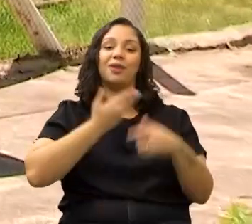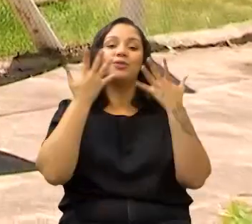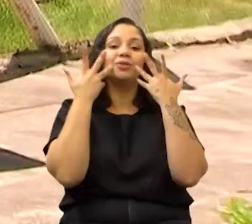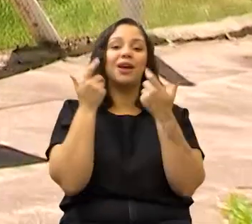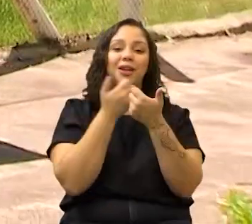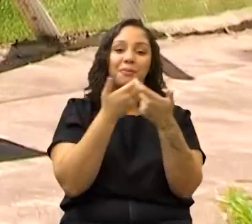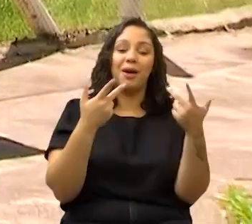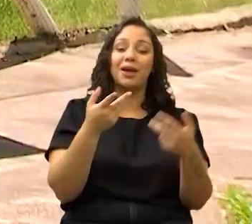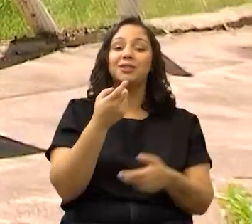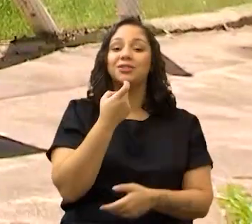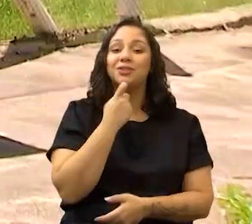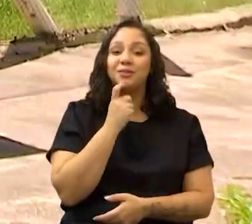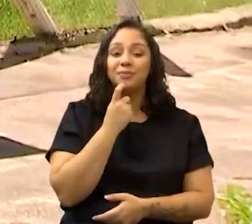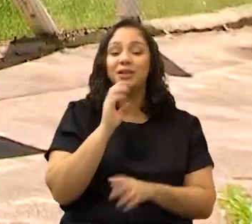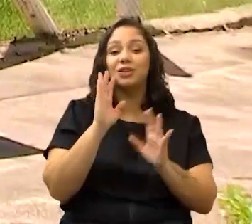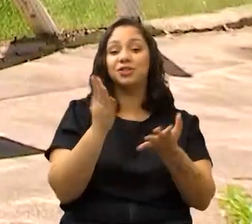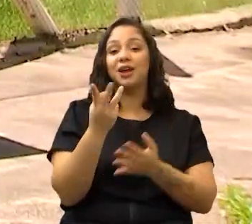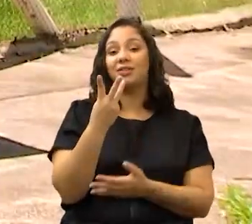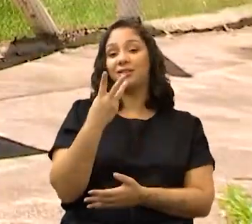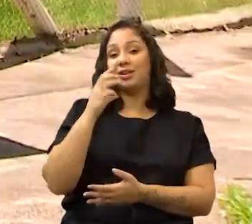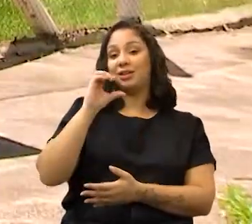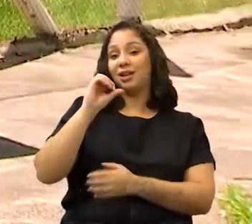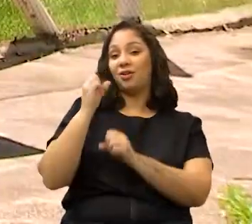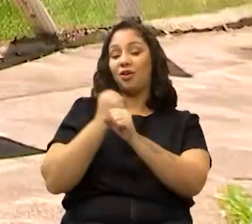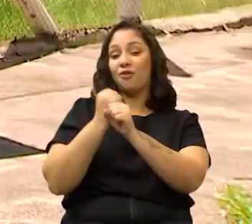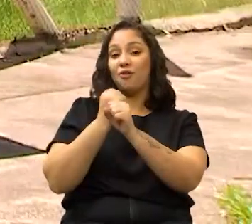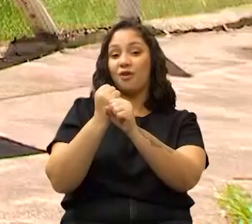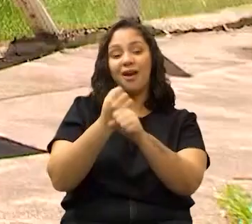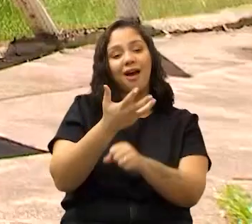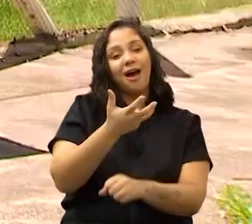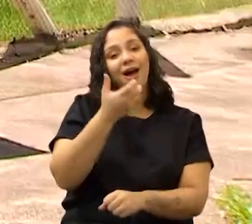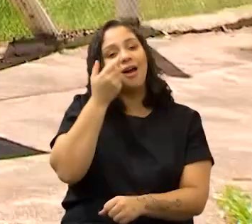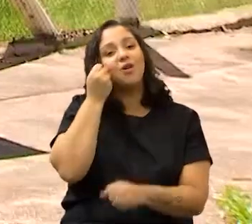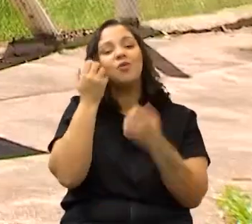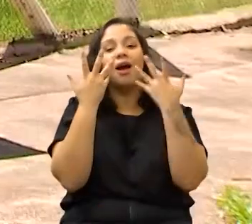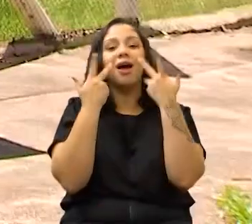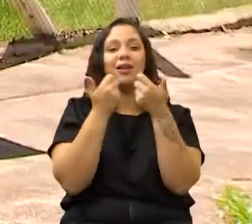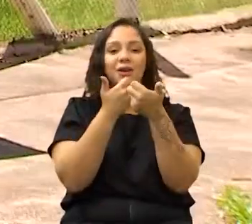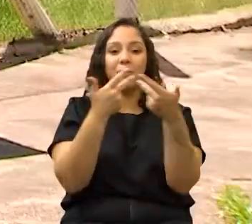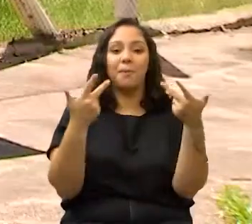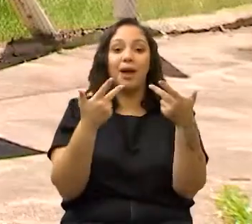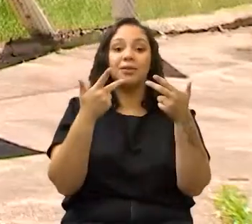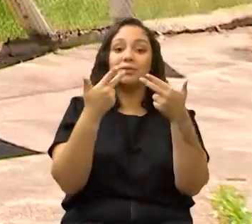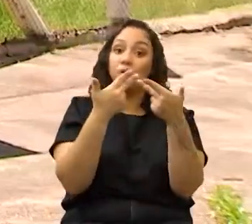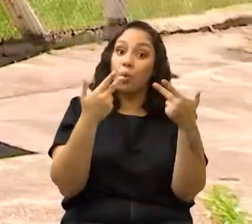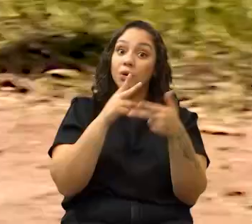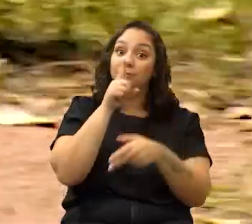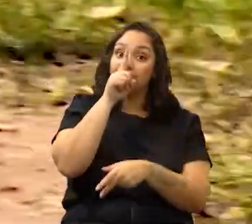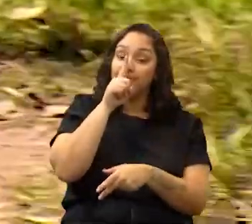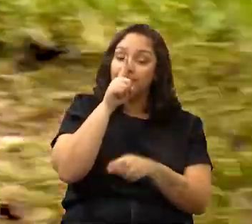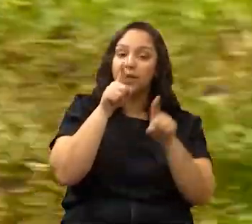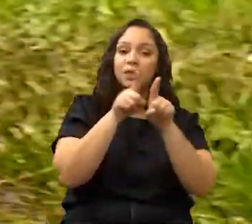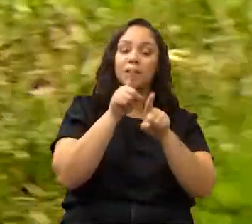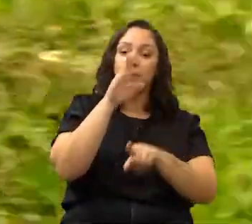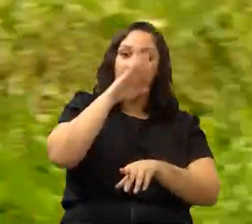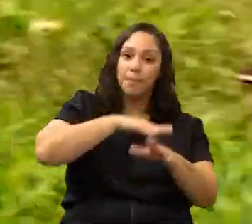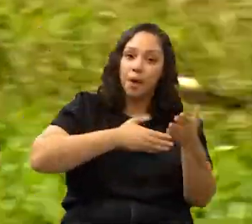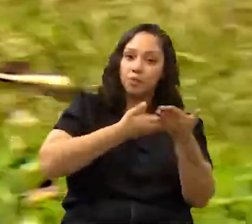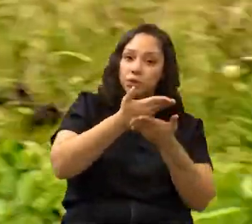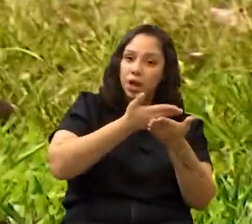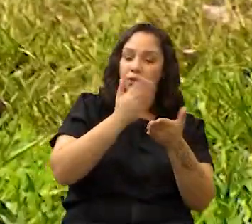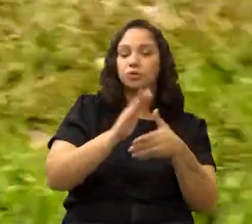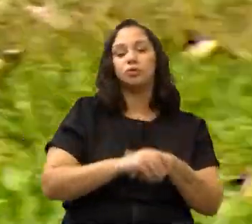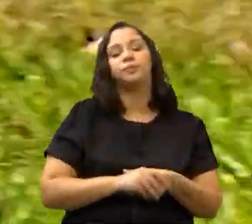Campinas, que há 39 anos acolhe animais em situação de risco e maus tratos. Receber casos